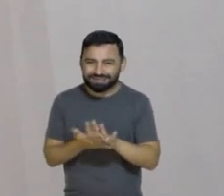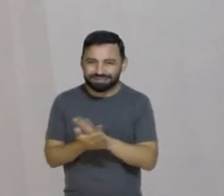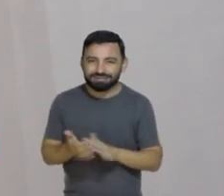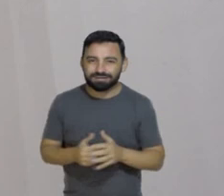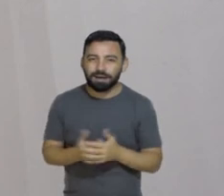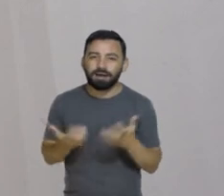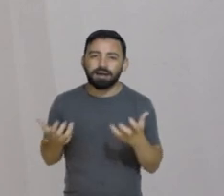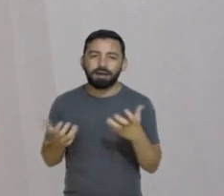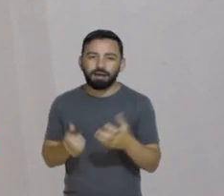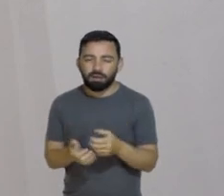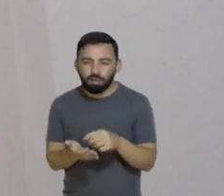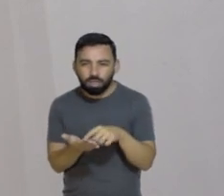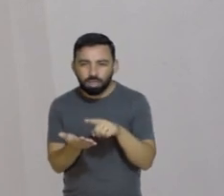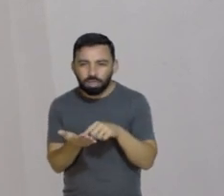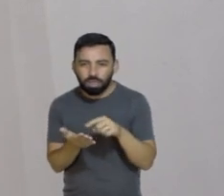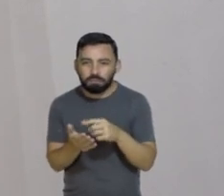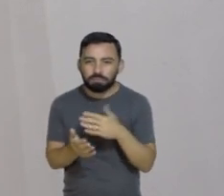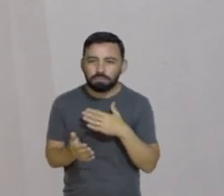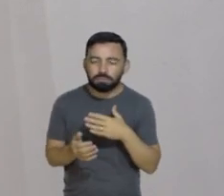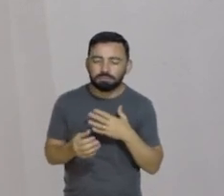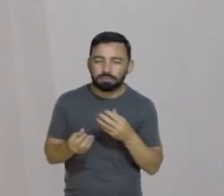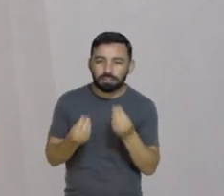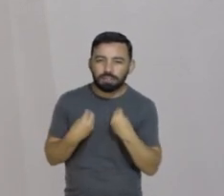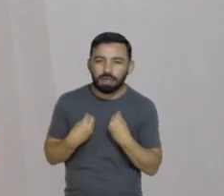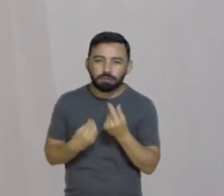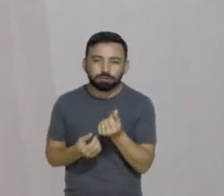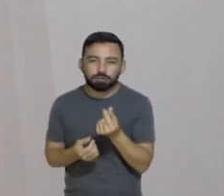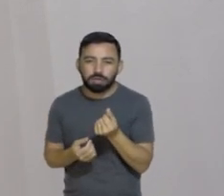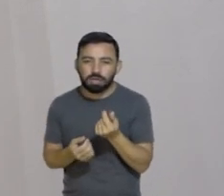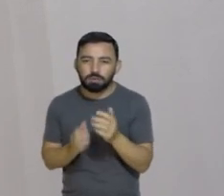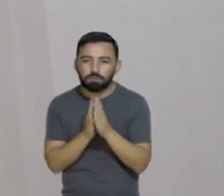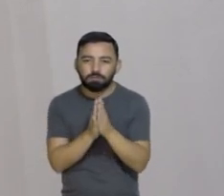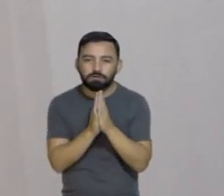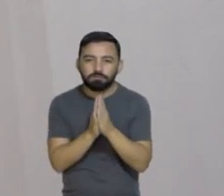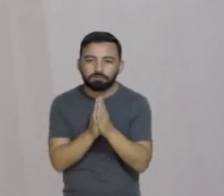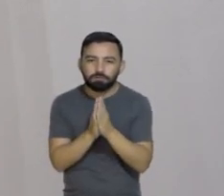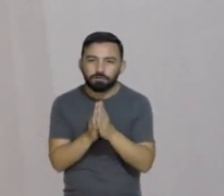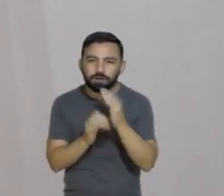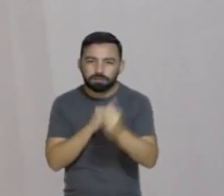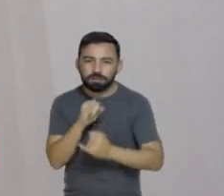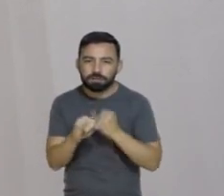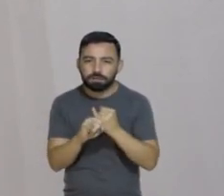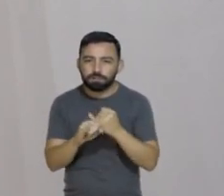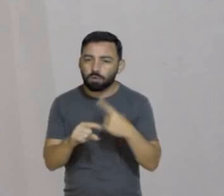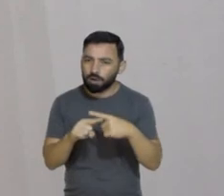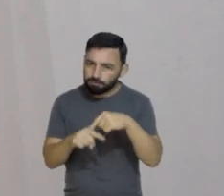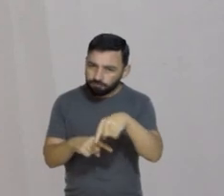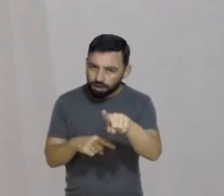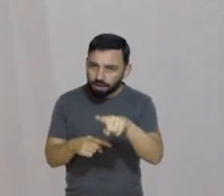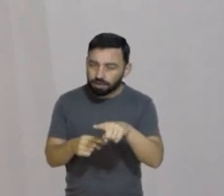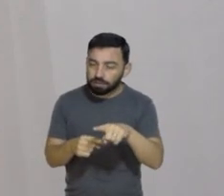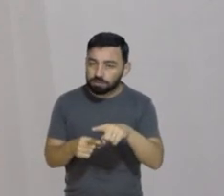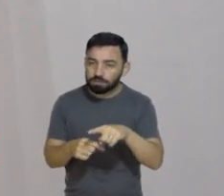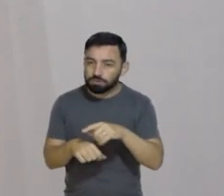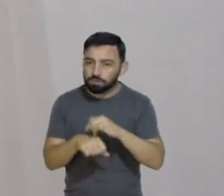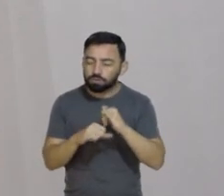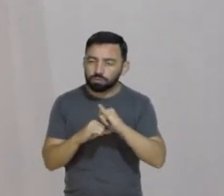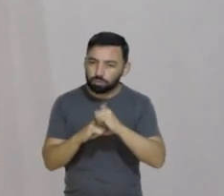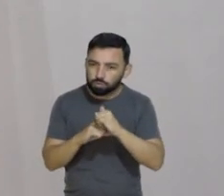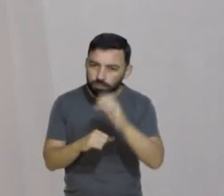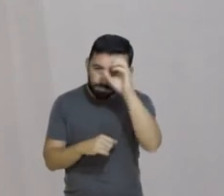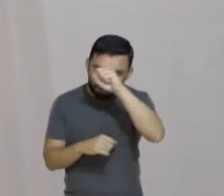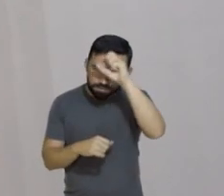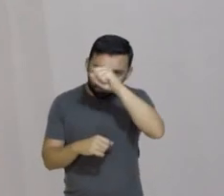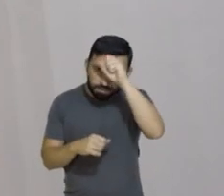no Rios. Me dá um dinheirinho com a internet, tem a senha da internet. Pô, beleza, mas por que não vai no YouTube assistir palestra?